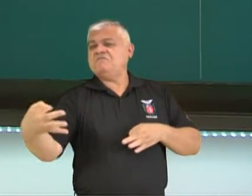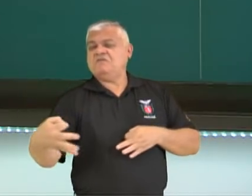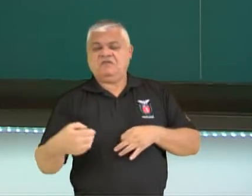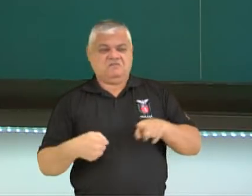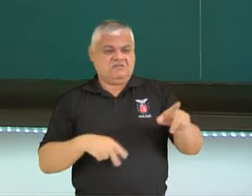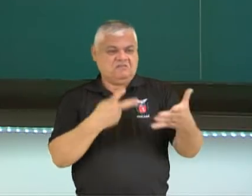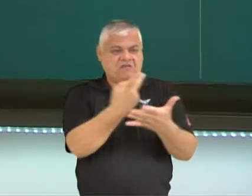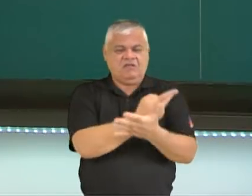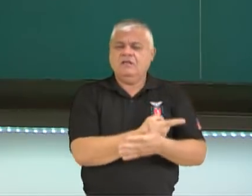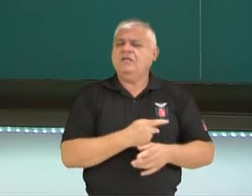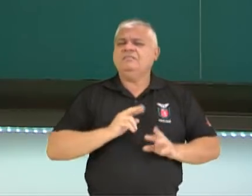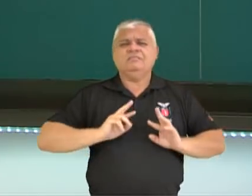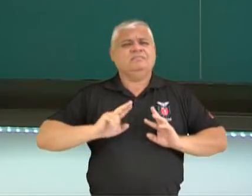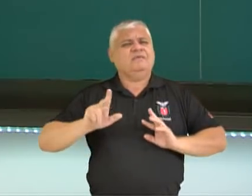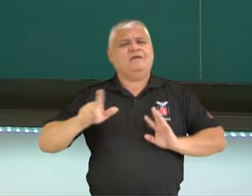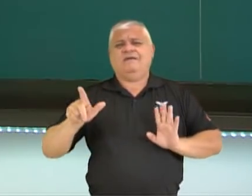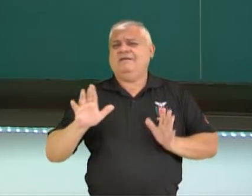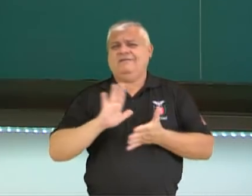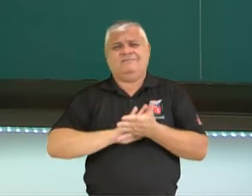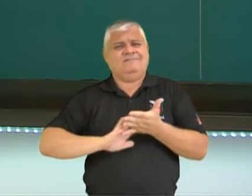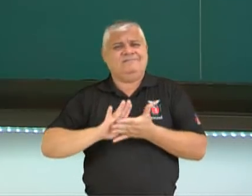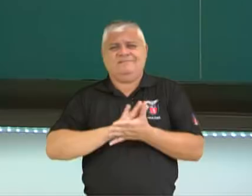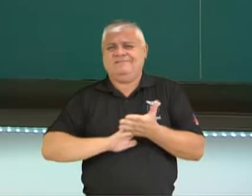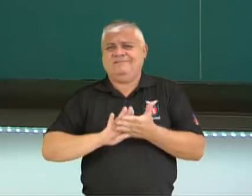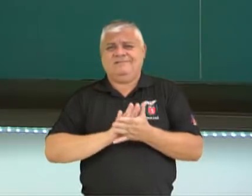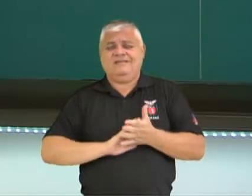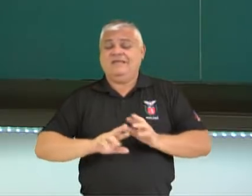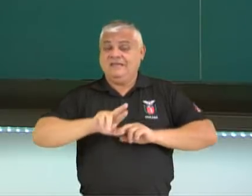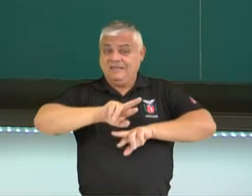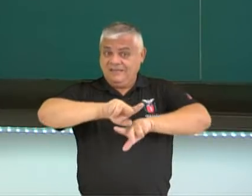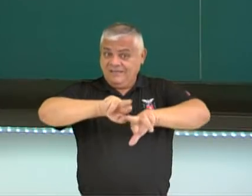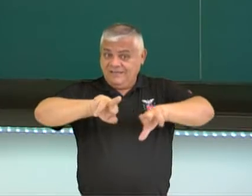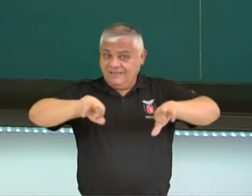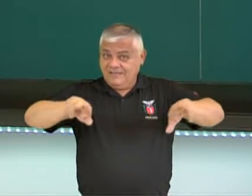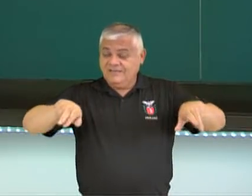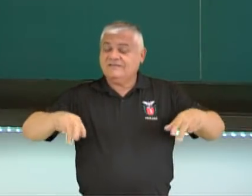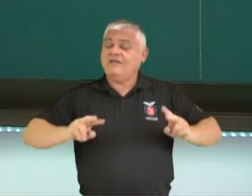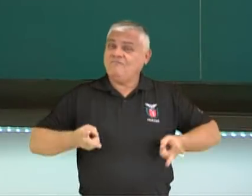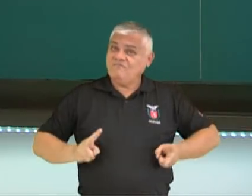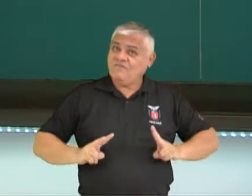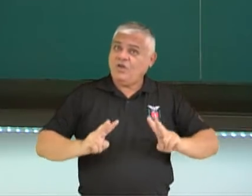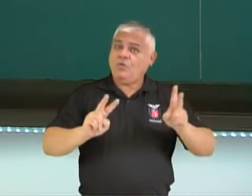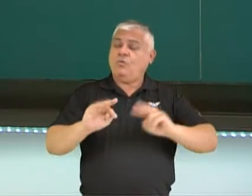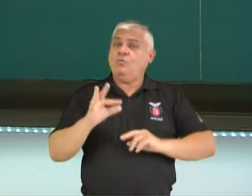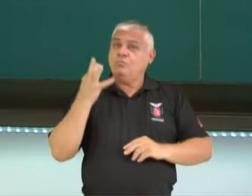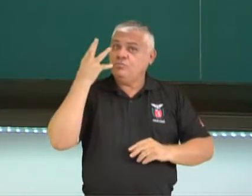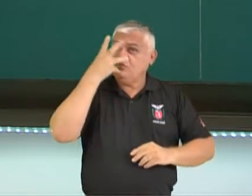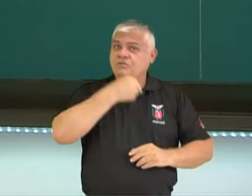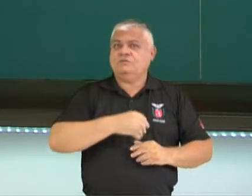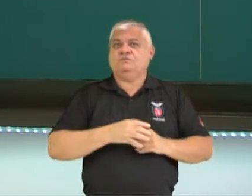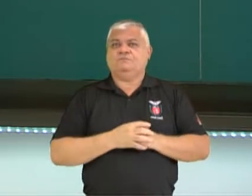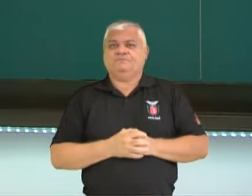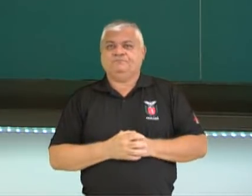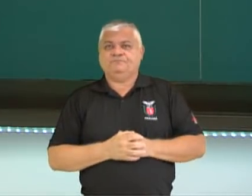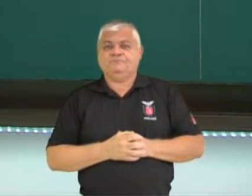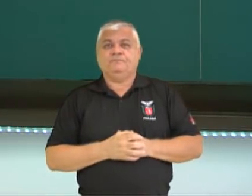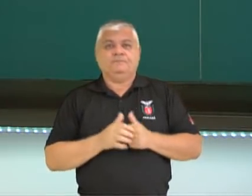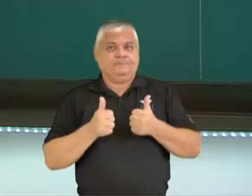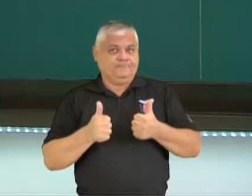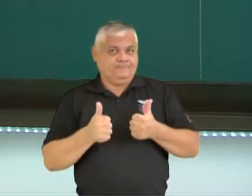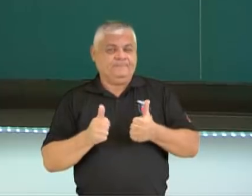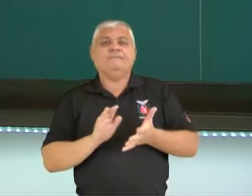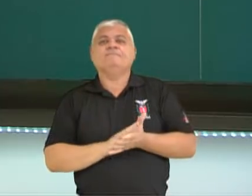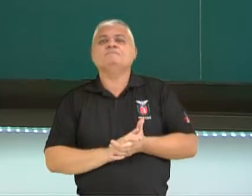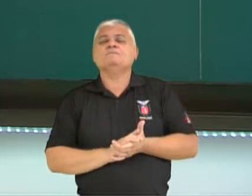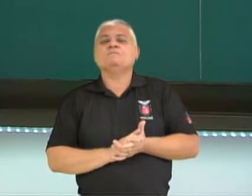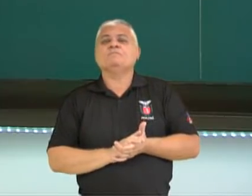daquele. Não. A diversidade é que enriquece. Lembrar disso, diversidade enriquece. Muito bem, pessoal.